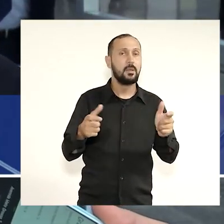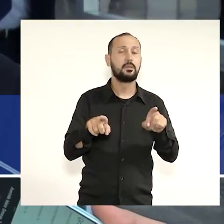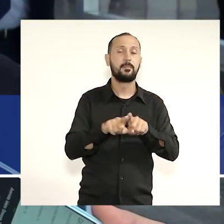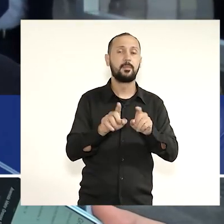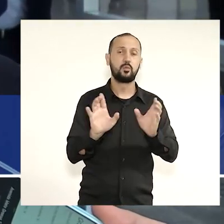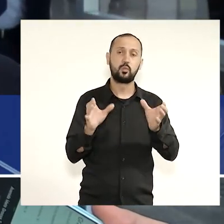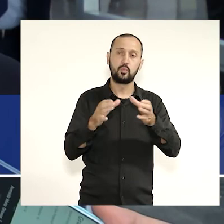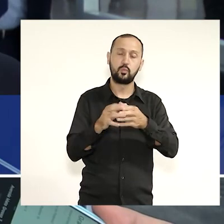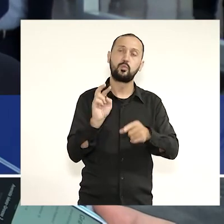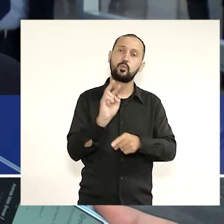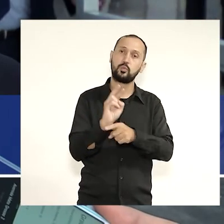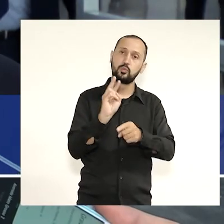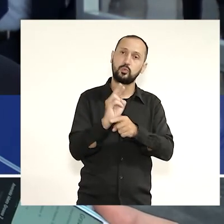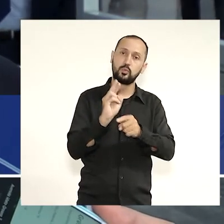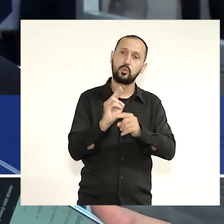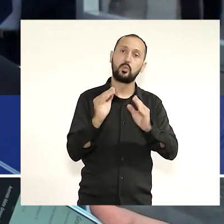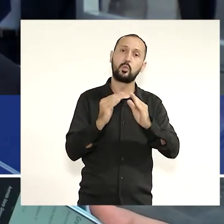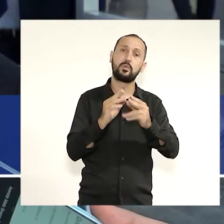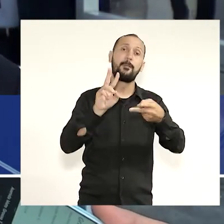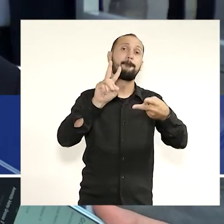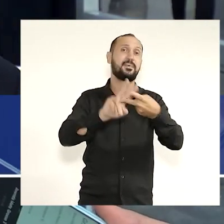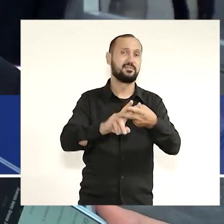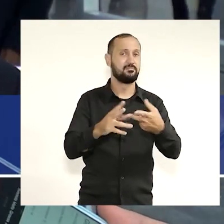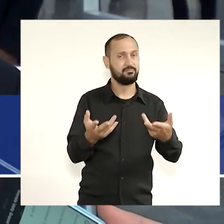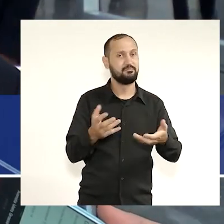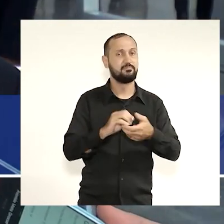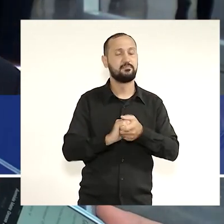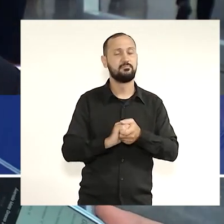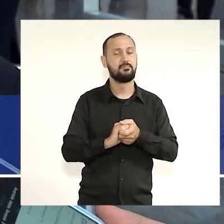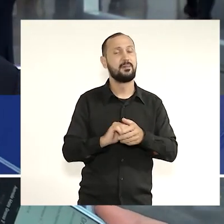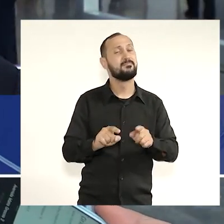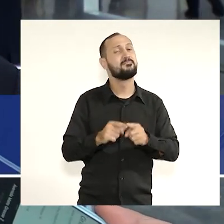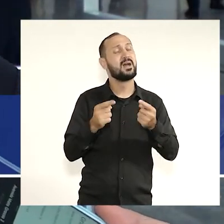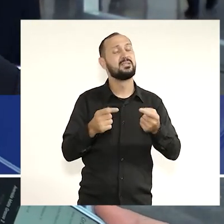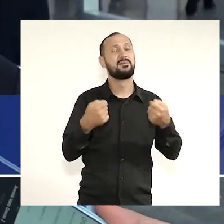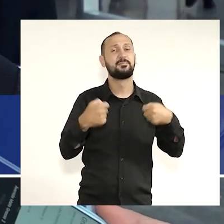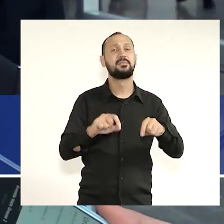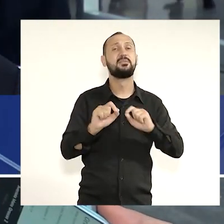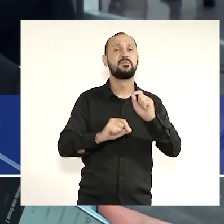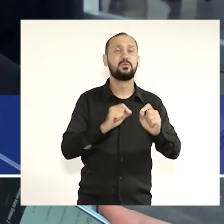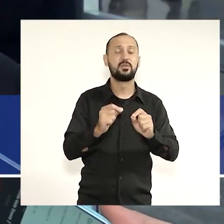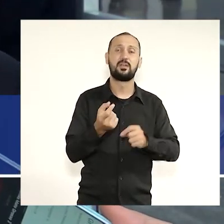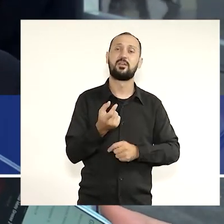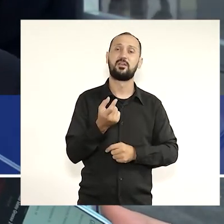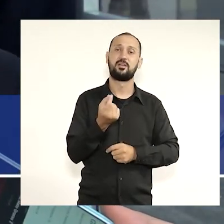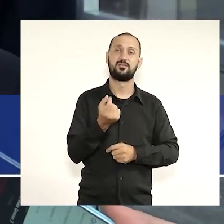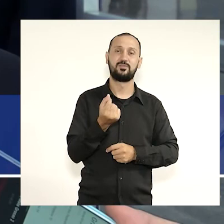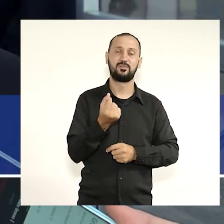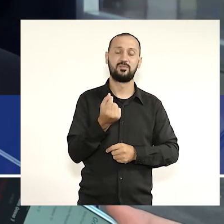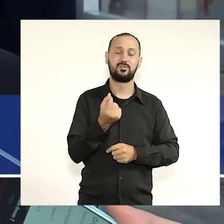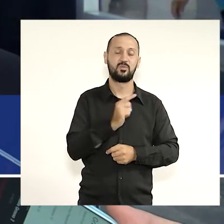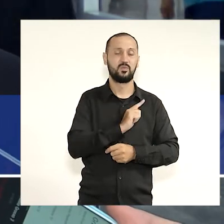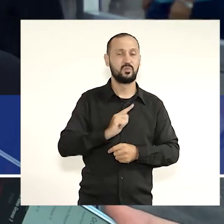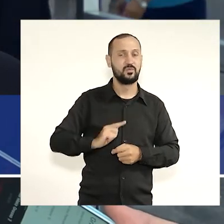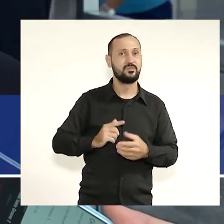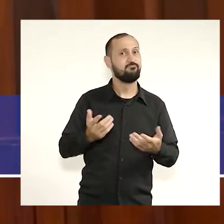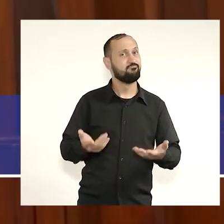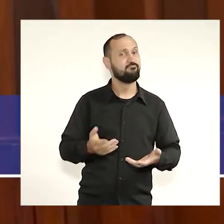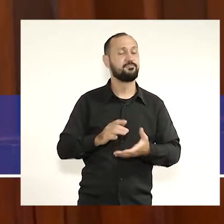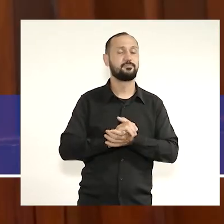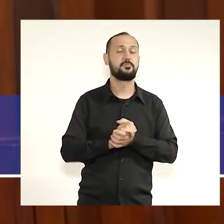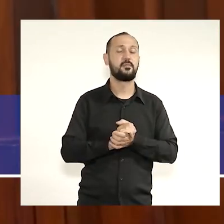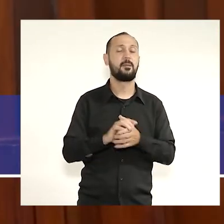Agência Penitenciária e da Polícia Civil. Só que isso depende também da saúde financeira do governo do